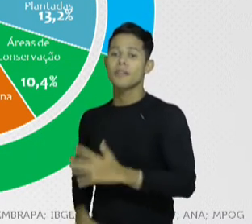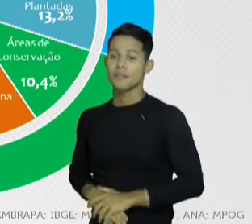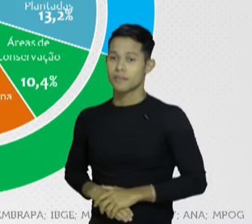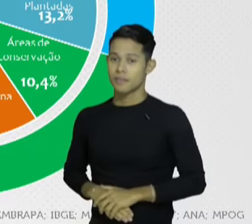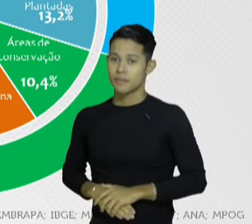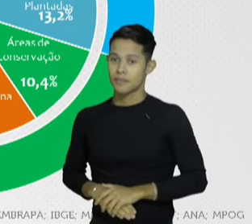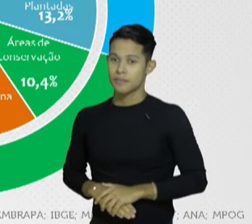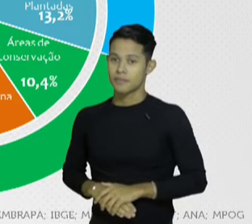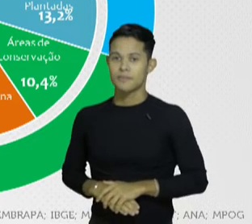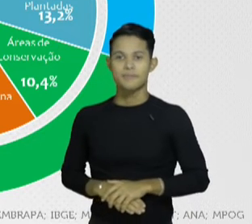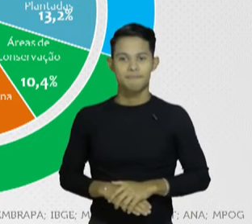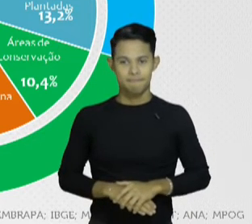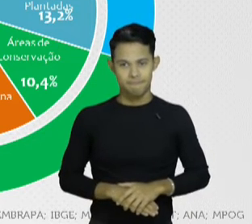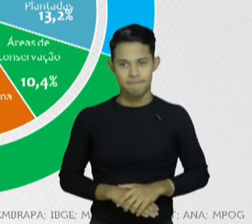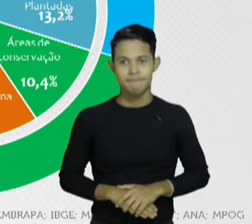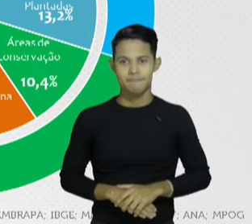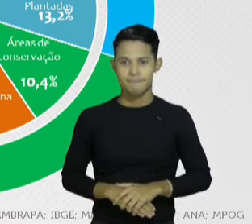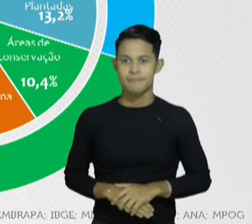bonzinho